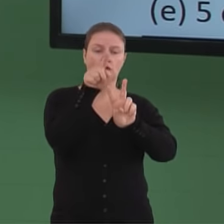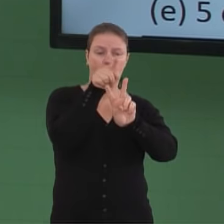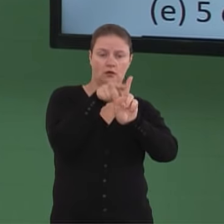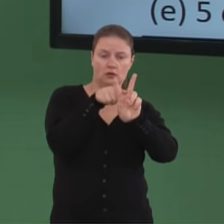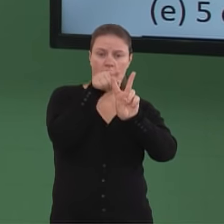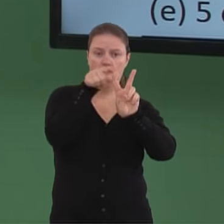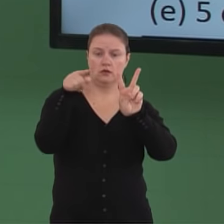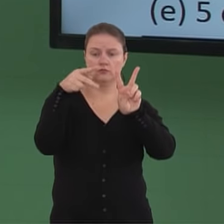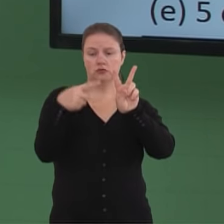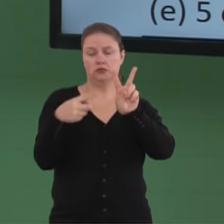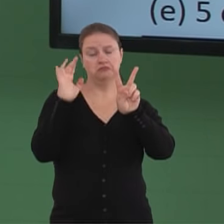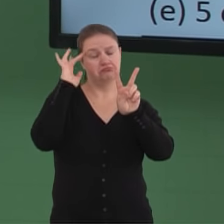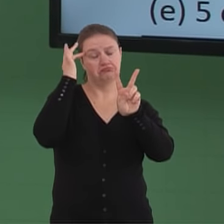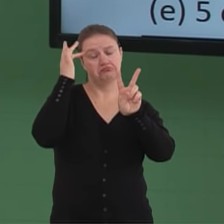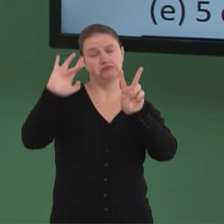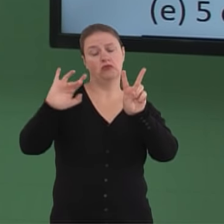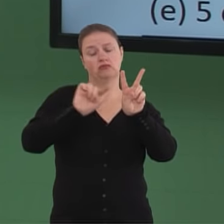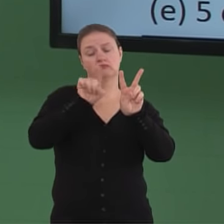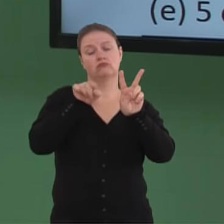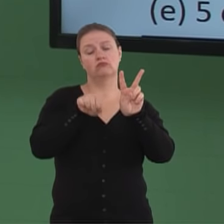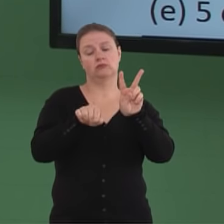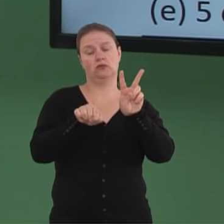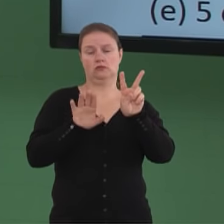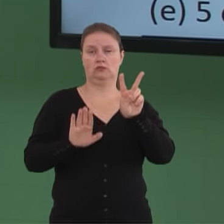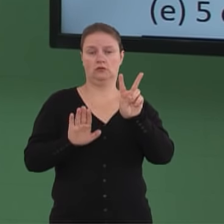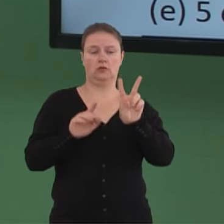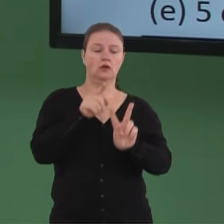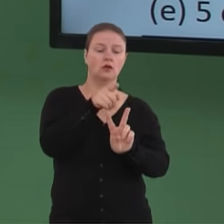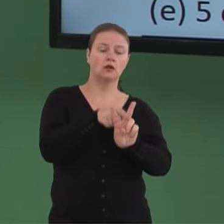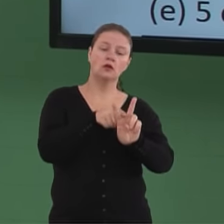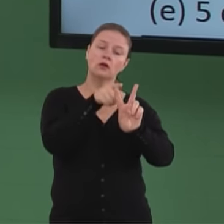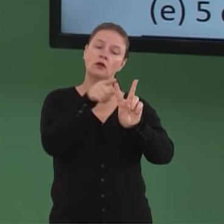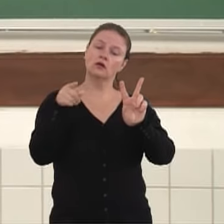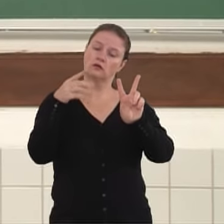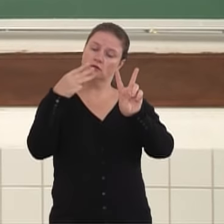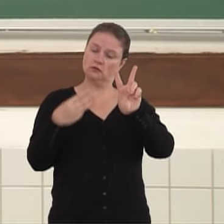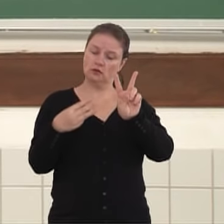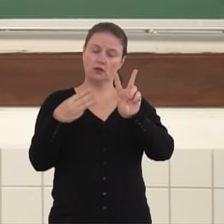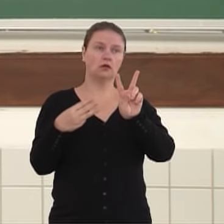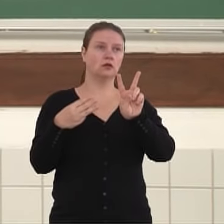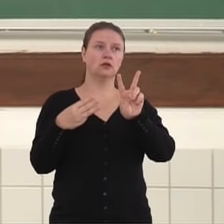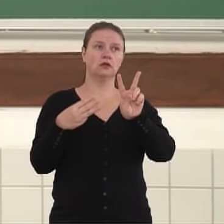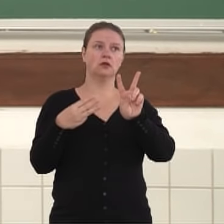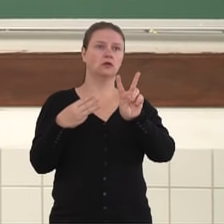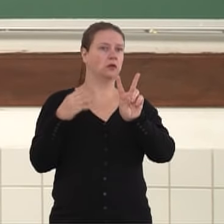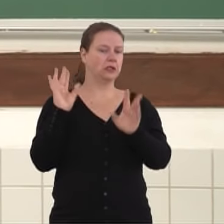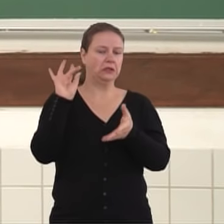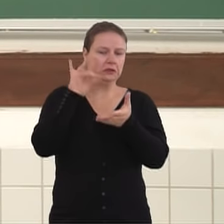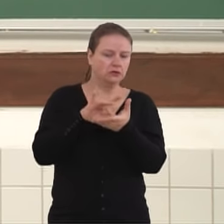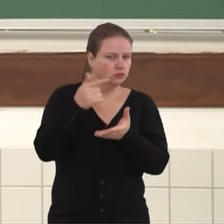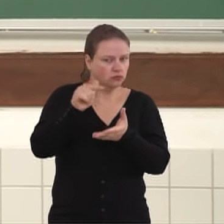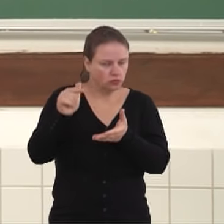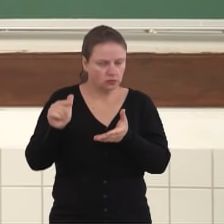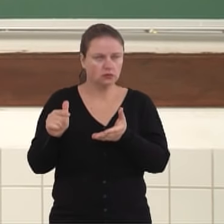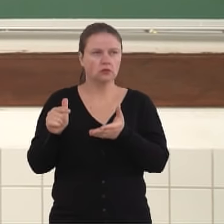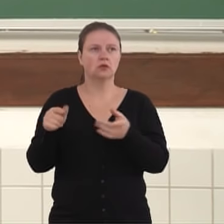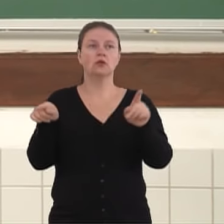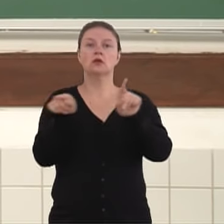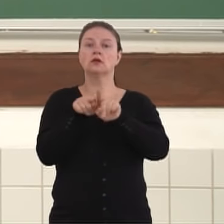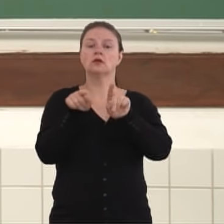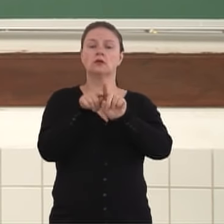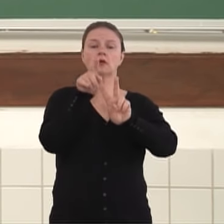2, que eu não sei, a raiz quadrada de 3, que eu também não sei, que não é exata, e a raiz quadrada